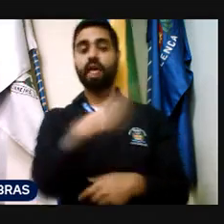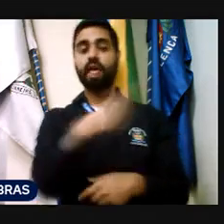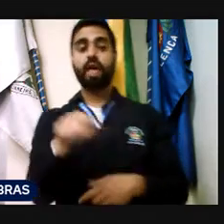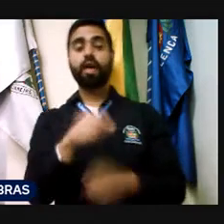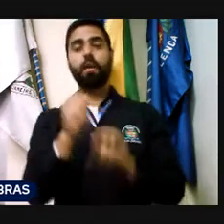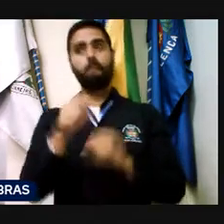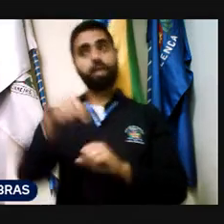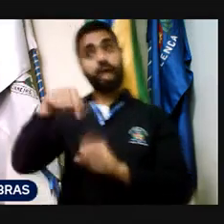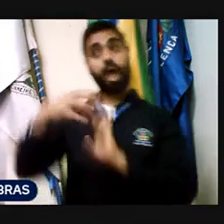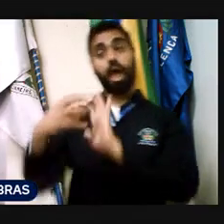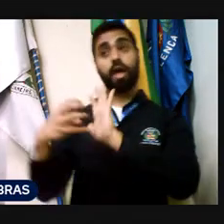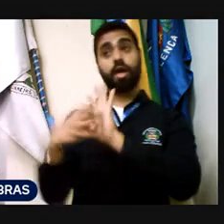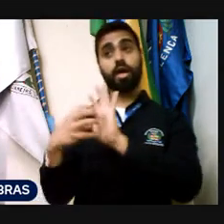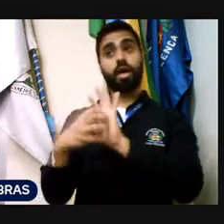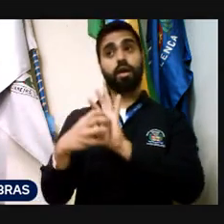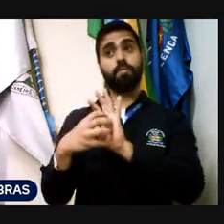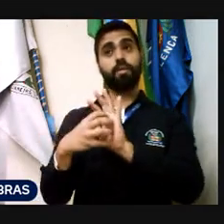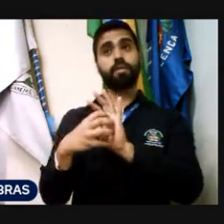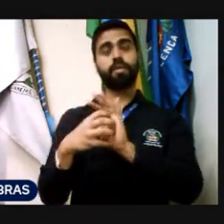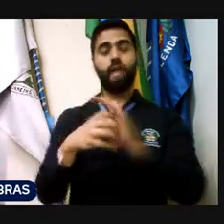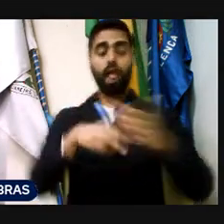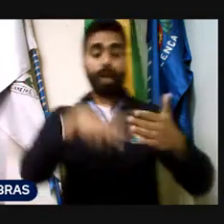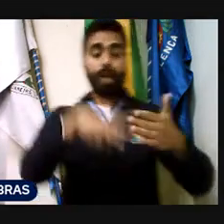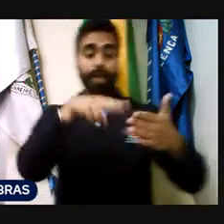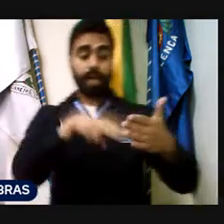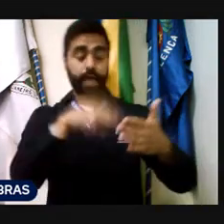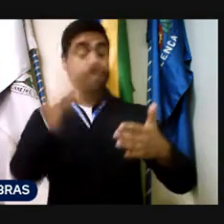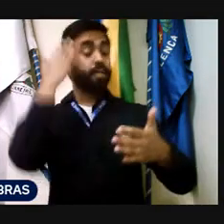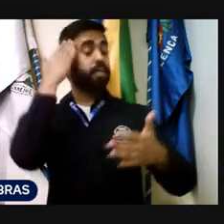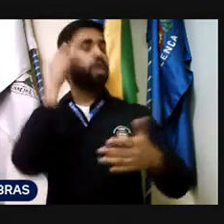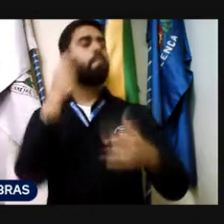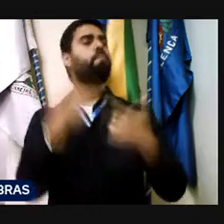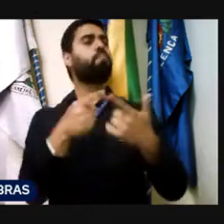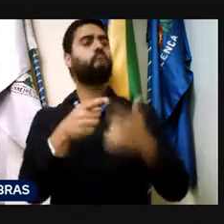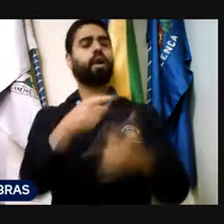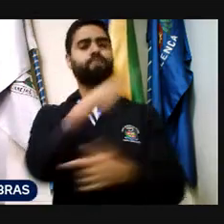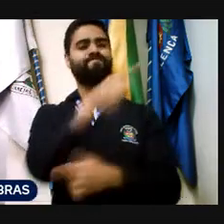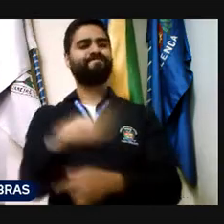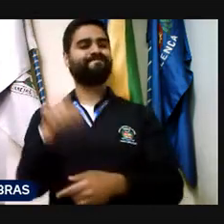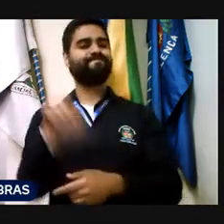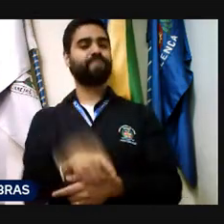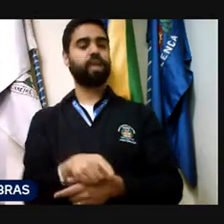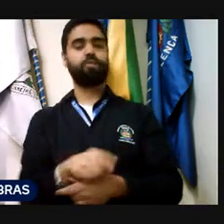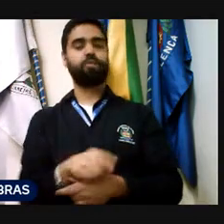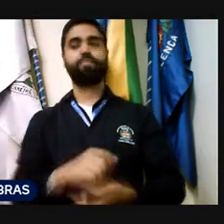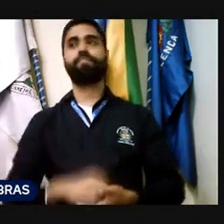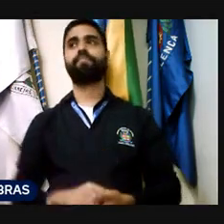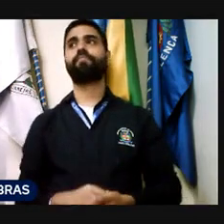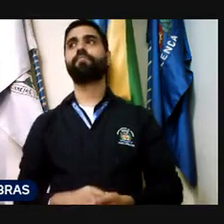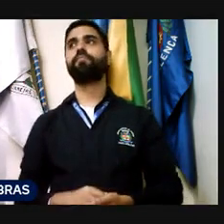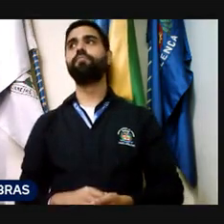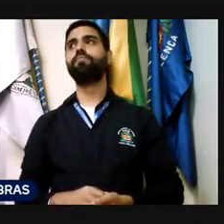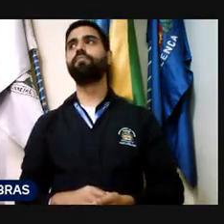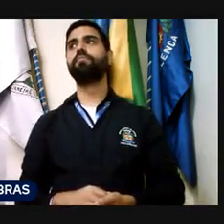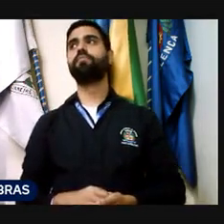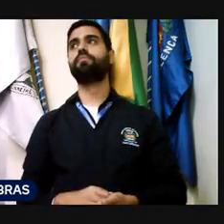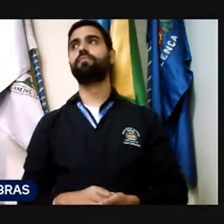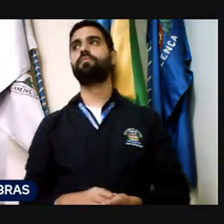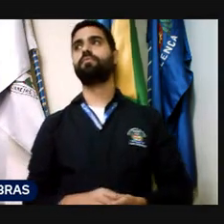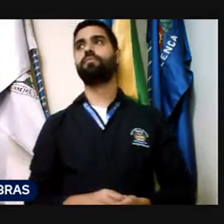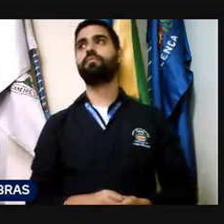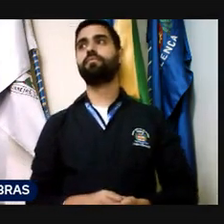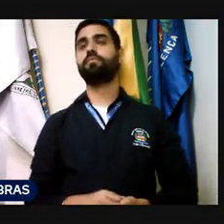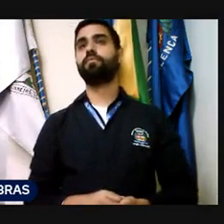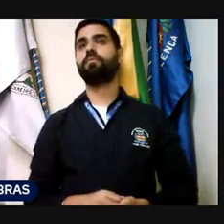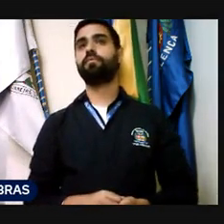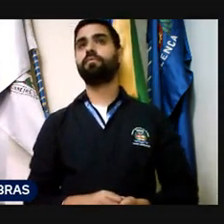Casa Legislativa proceder à sua apreciação para quem, havendo aquiescência de vossas excelências, seja mantido presente. Cuida-se, como se vê, de norma